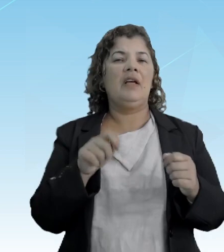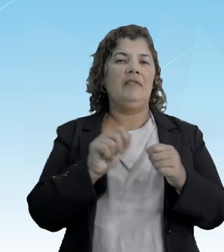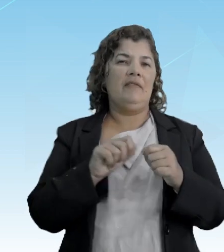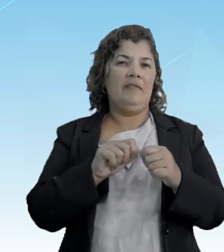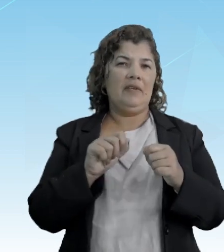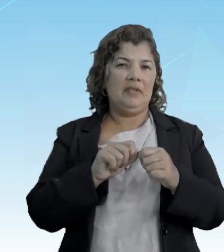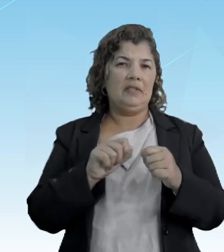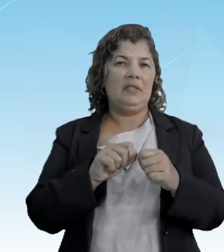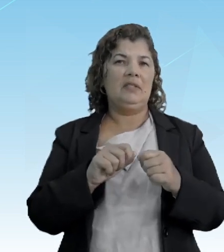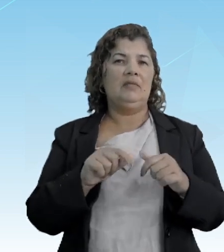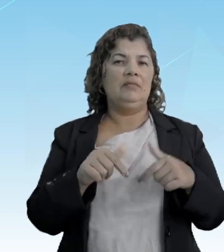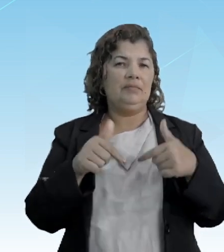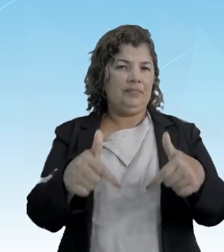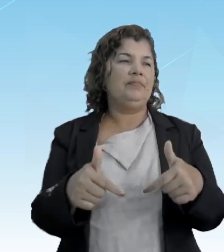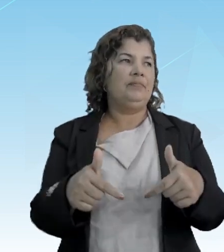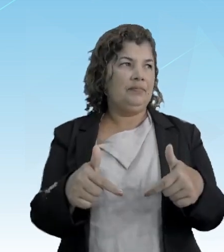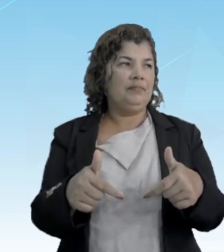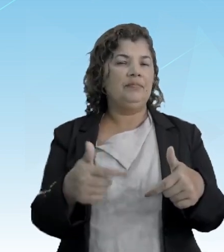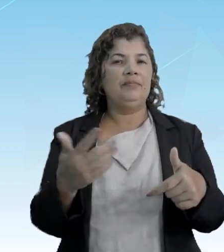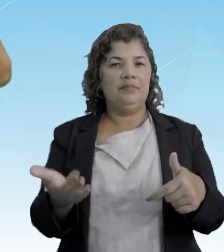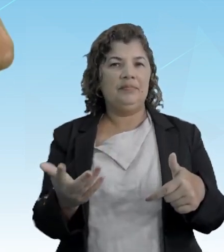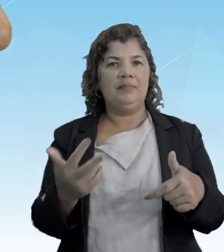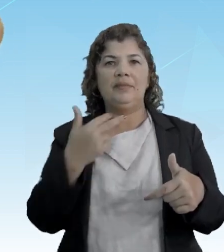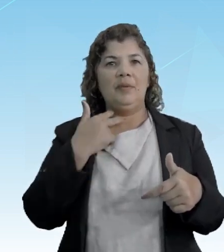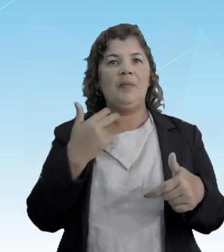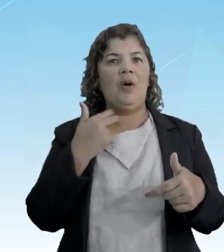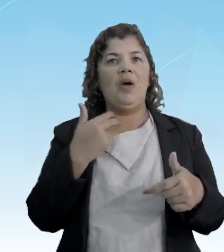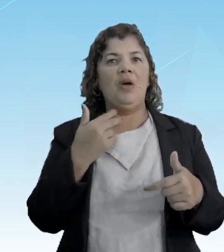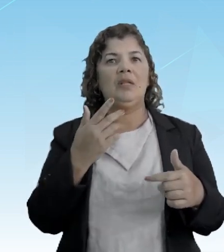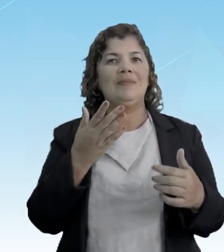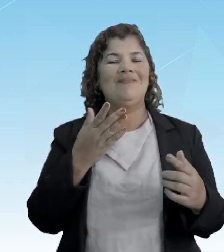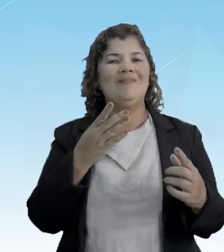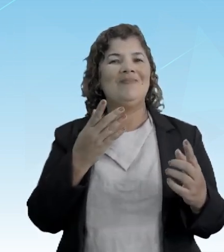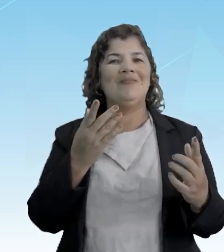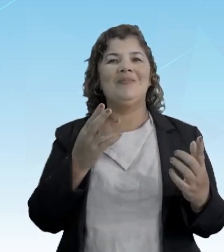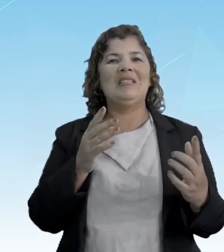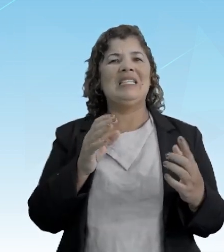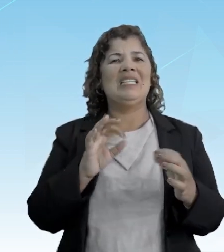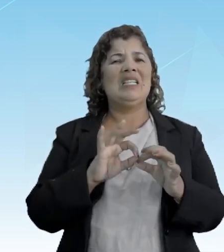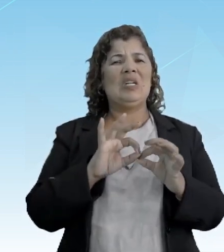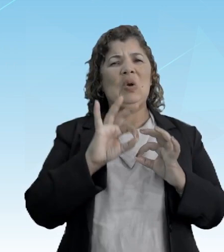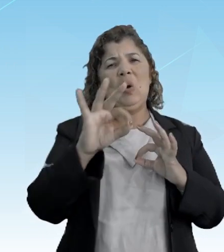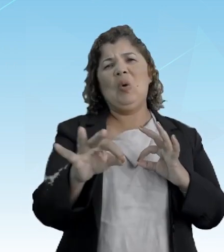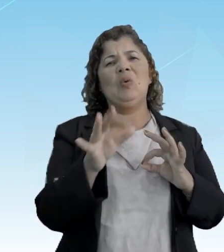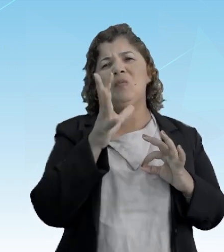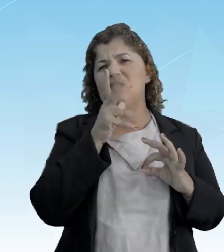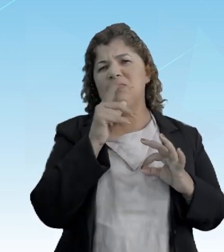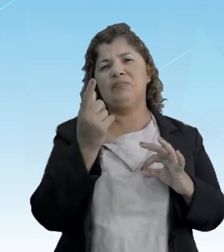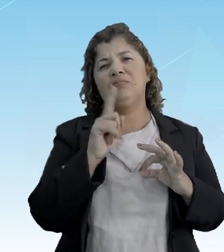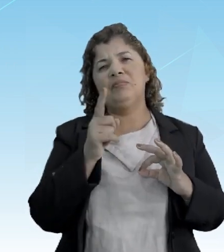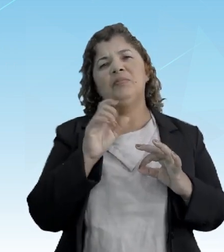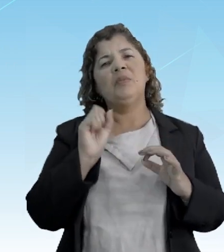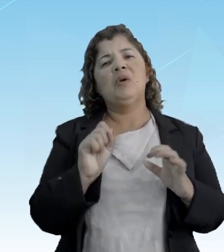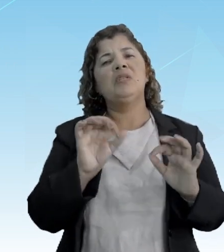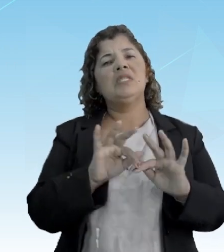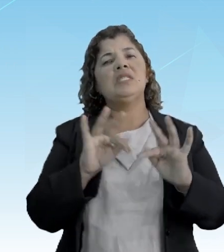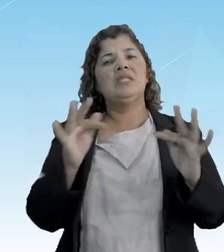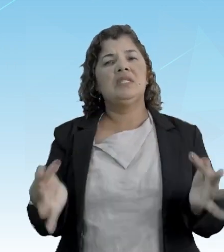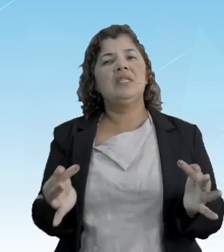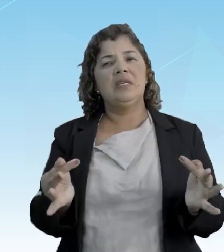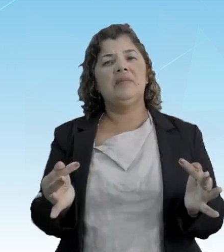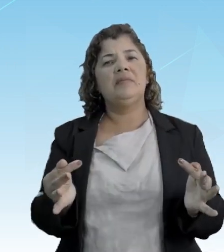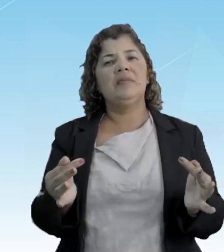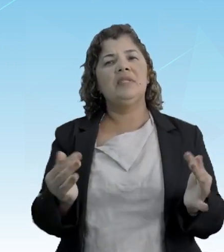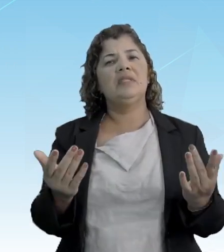caminho. E não pense assim em colocar metas muito ambiciosas, muito distantes. Coloque metas simples,